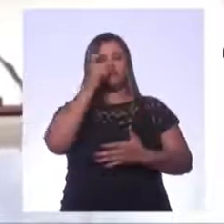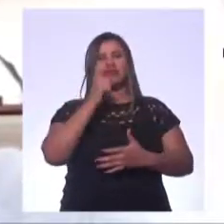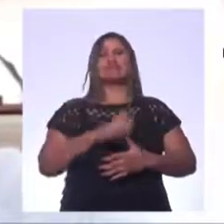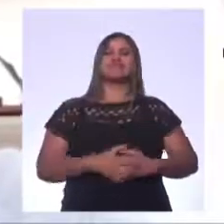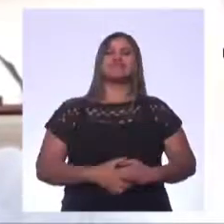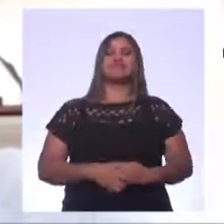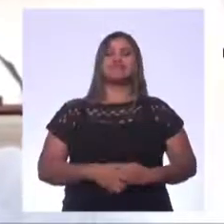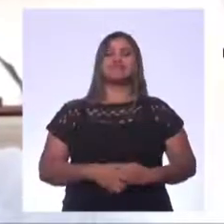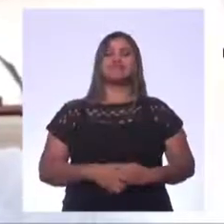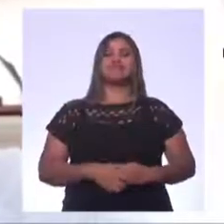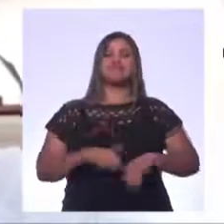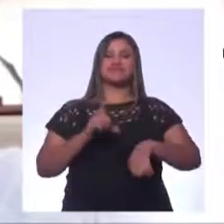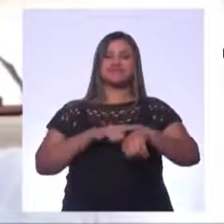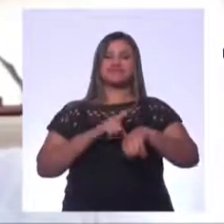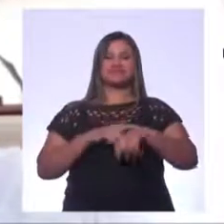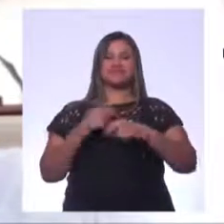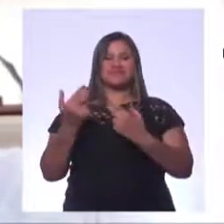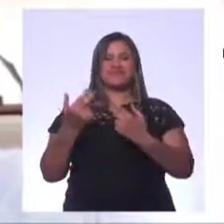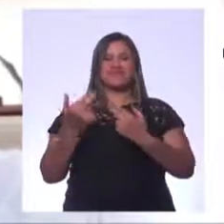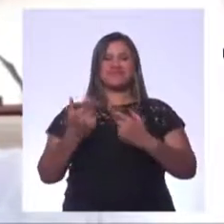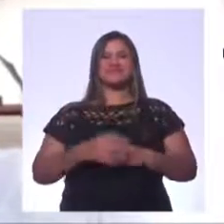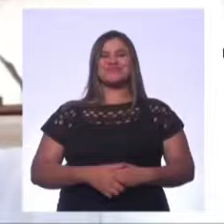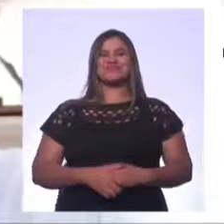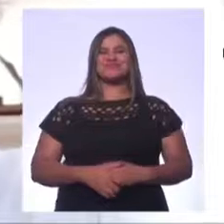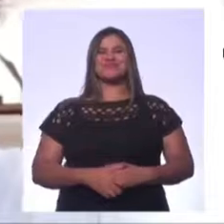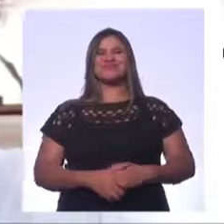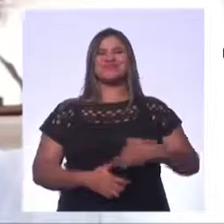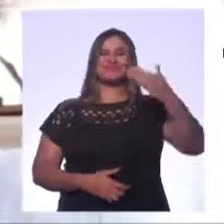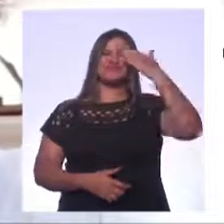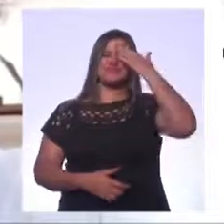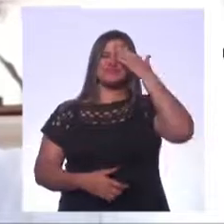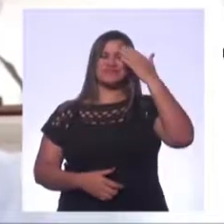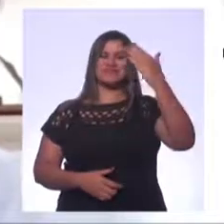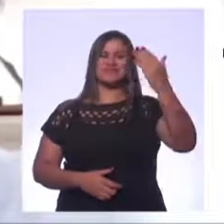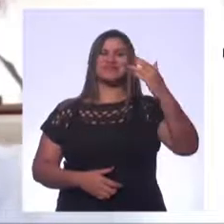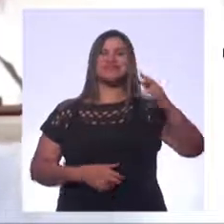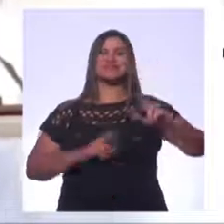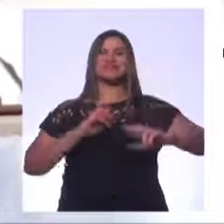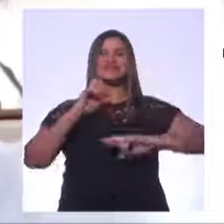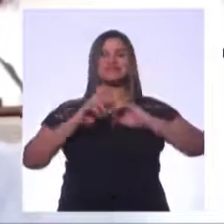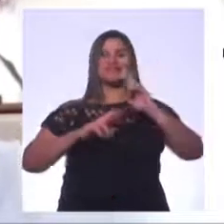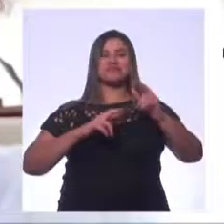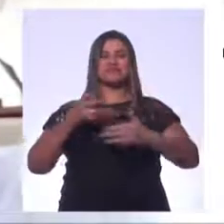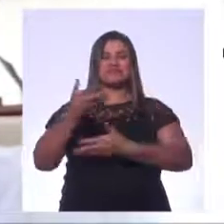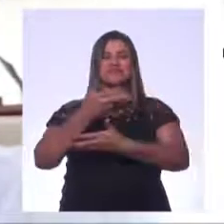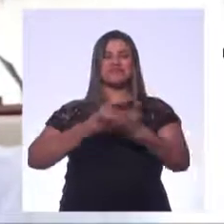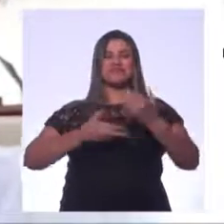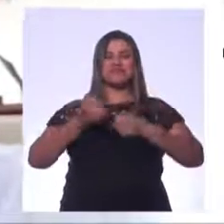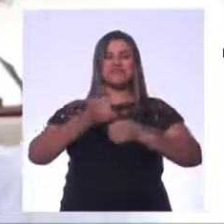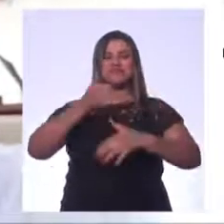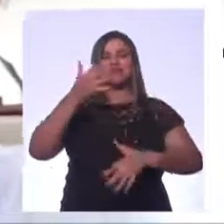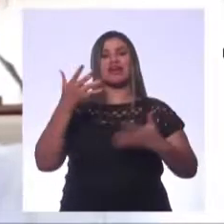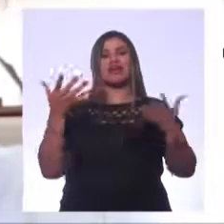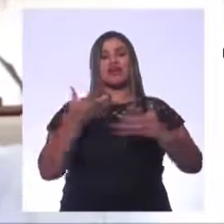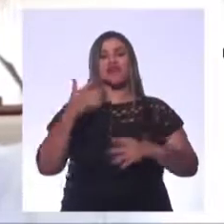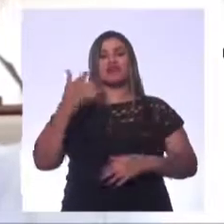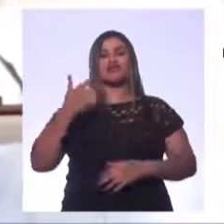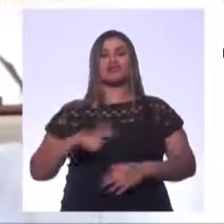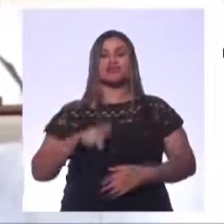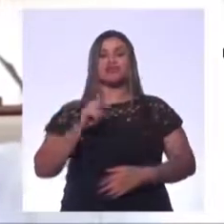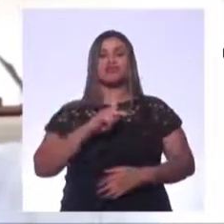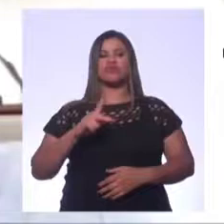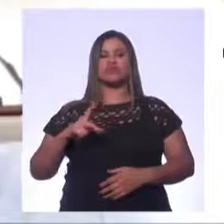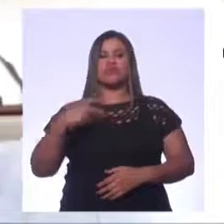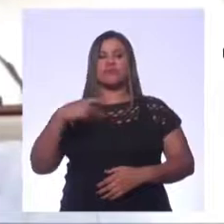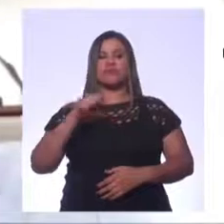nosso programa nesse mesmo horário. Então, muito obrigado por essa interação que nós estamos tendo, e eu vou retornar a palavra agora com o